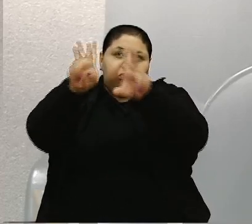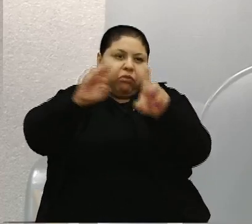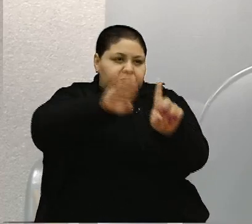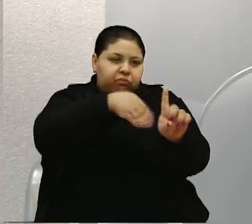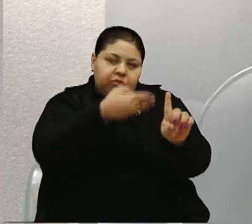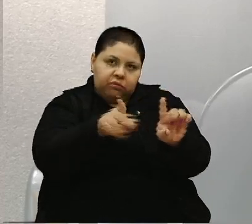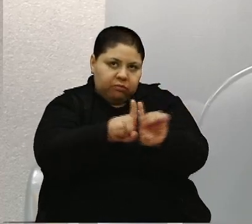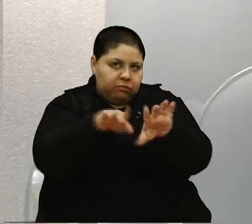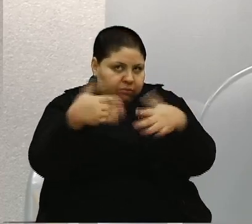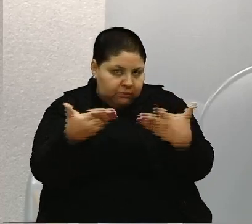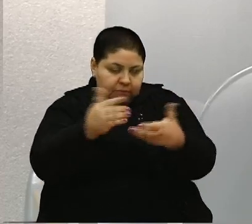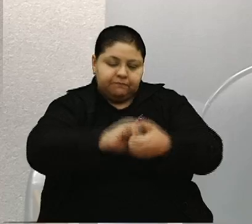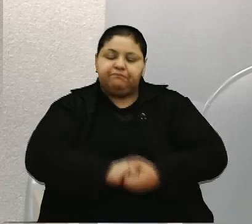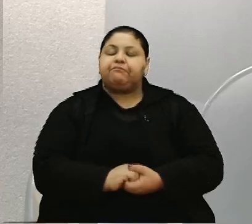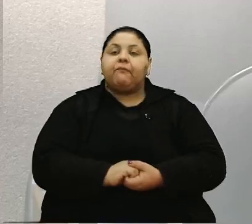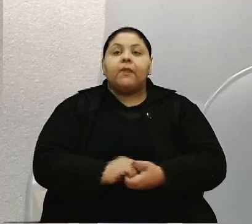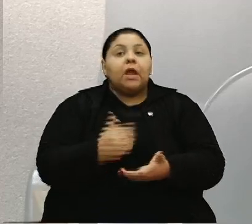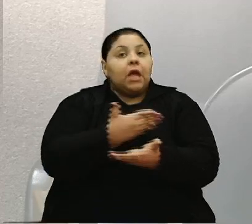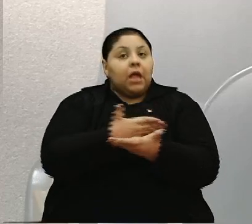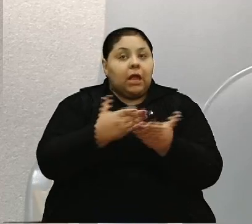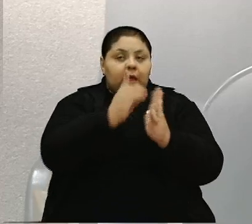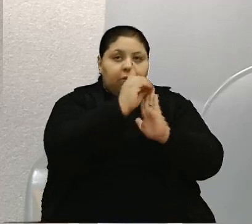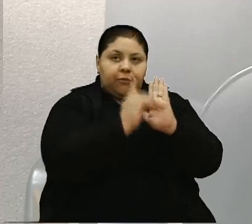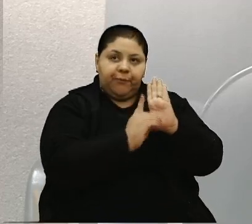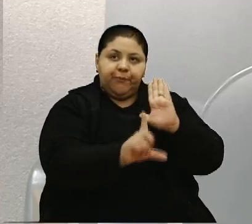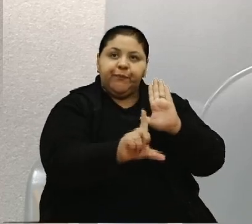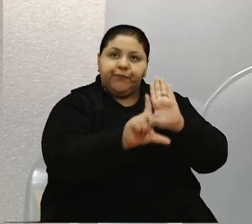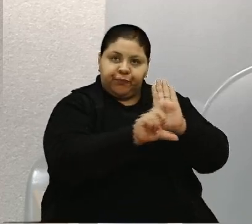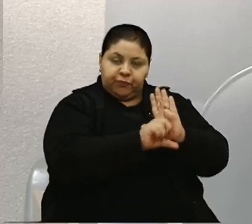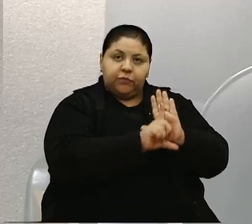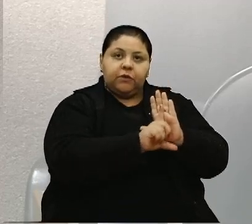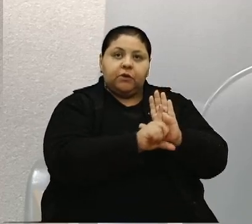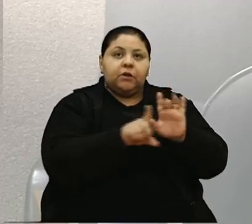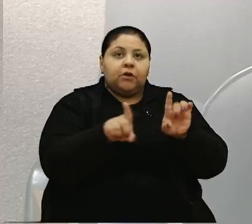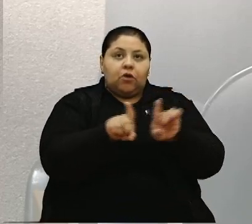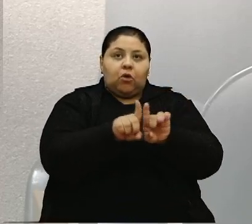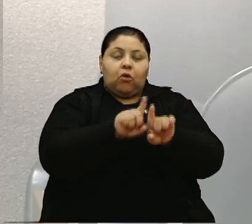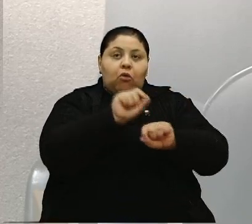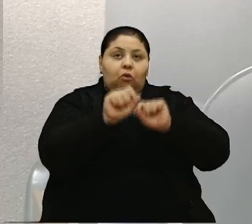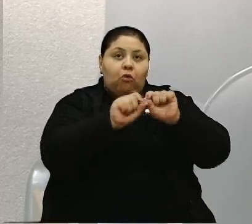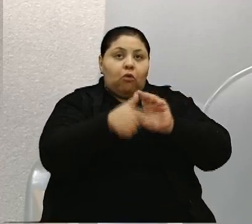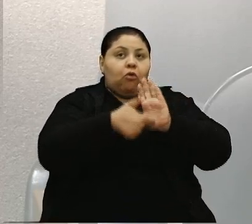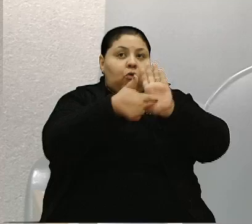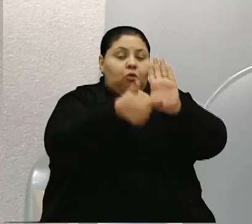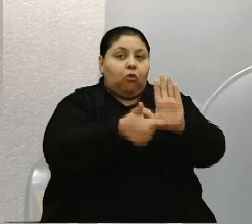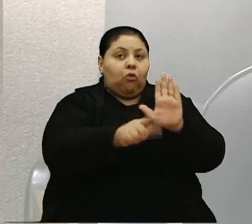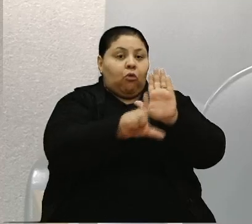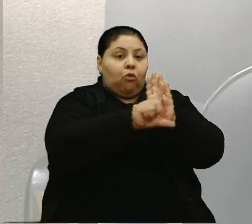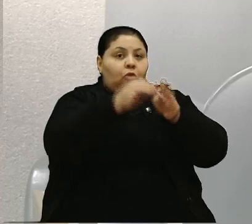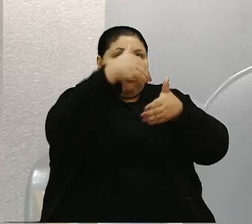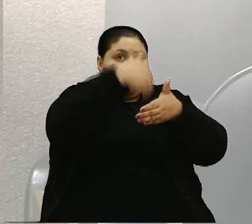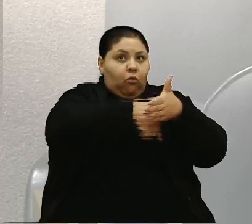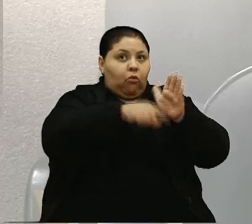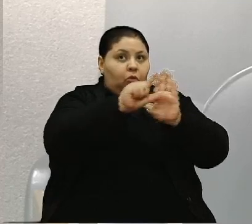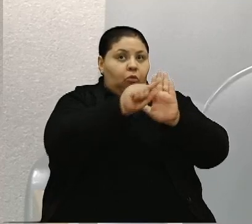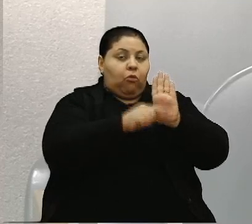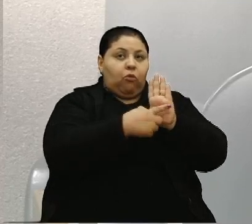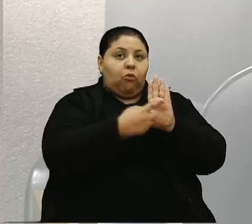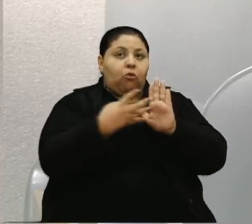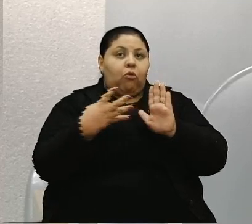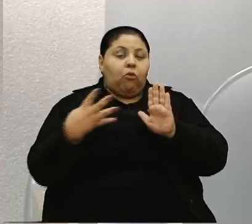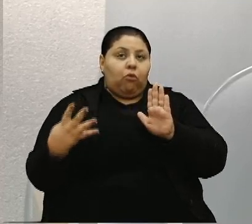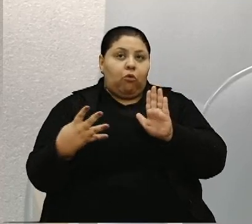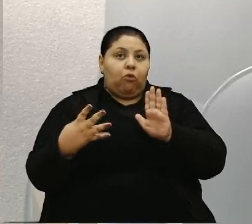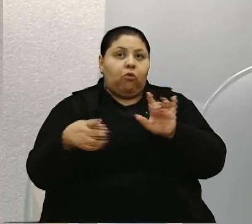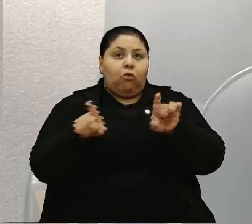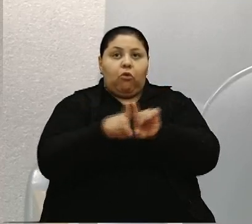honrarias. A iniciativa de decreto legislativo, conforme regulamenta o Regimento Interno no artigo 144,